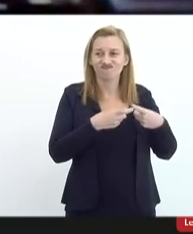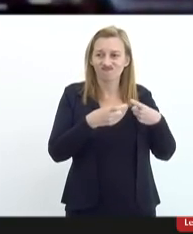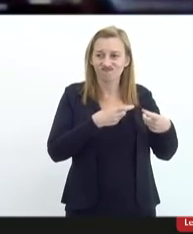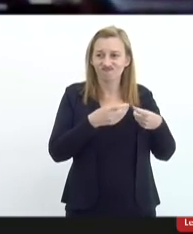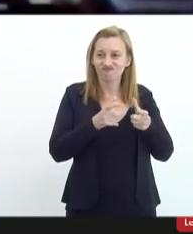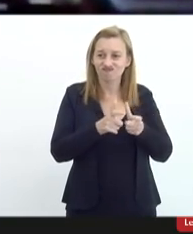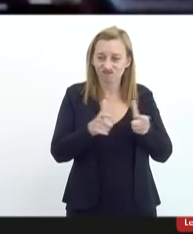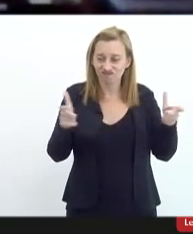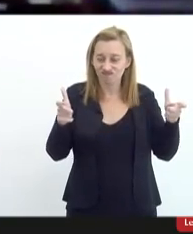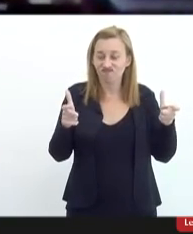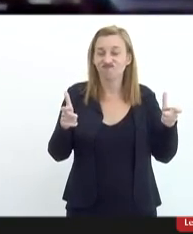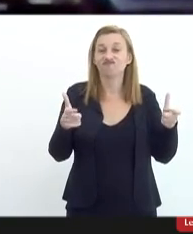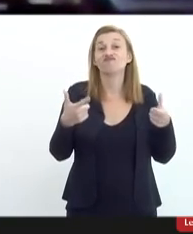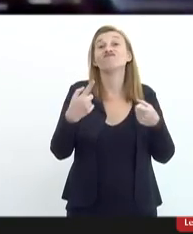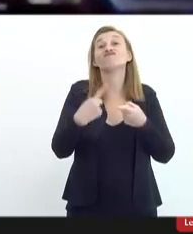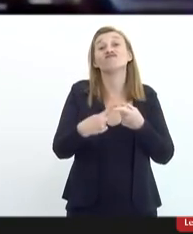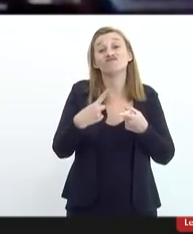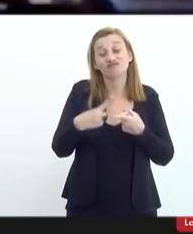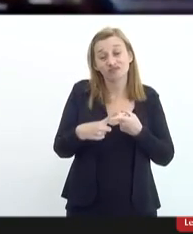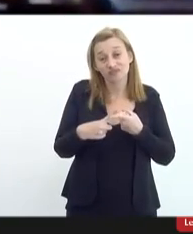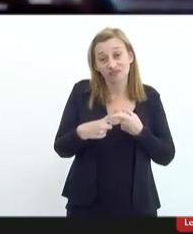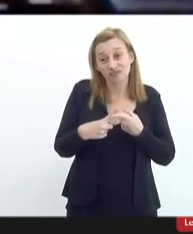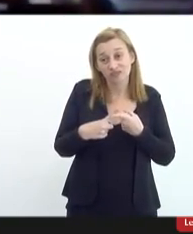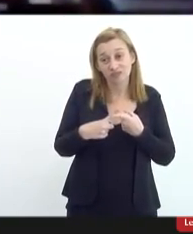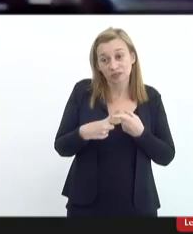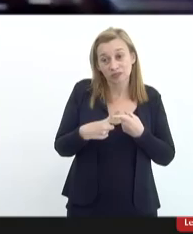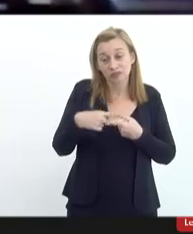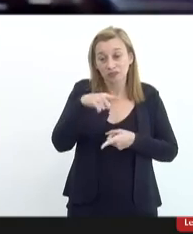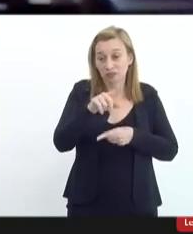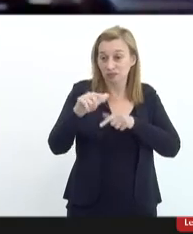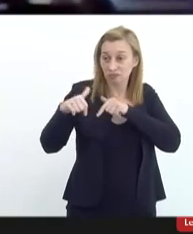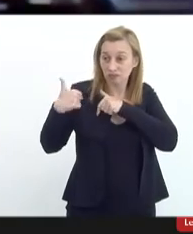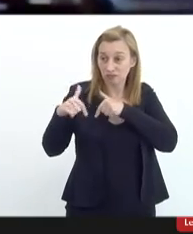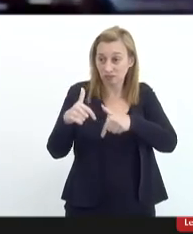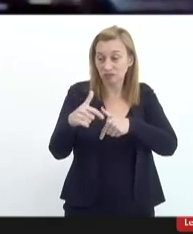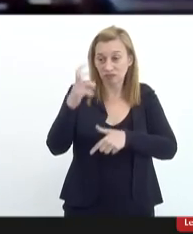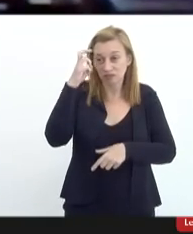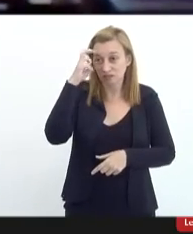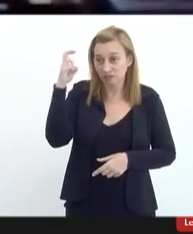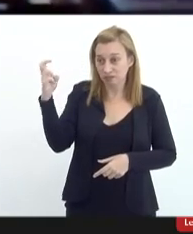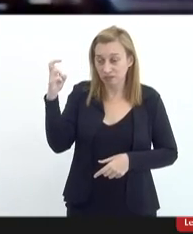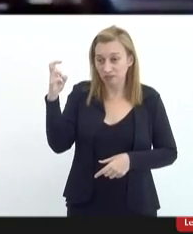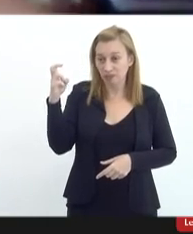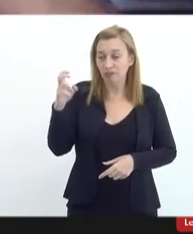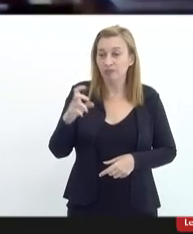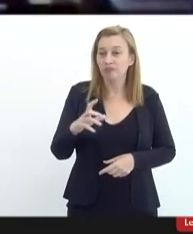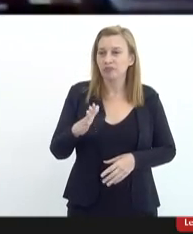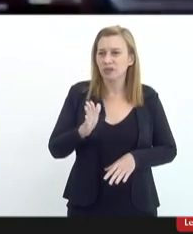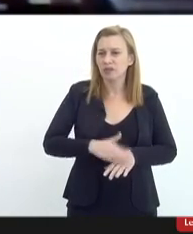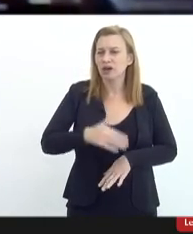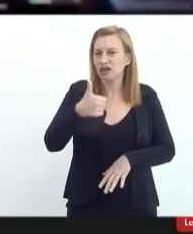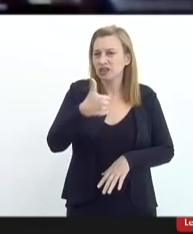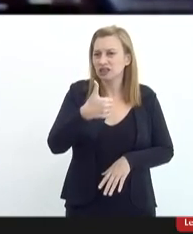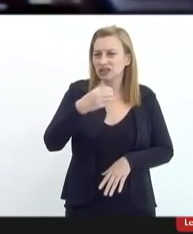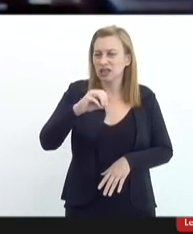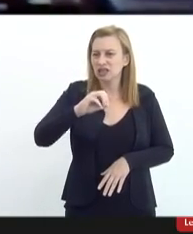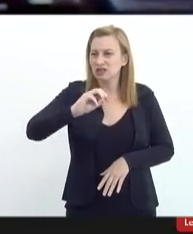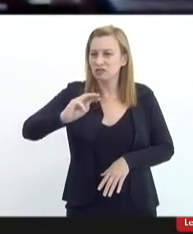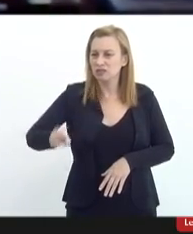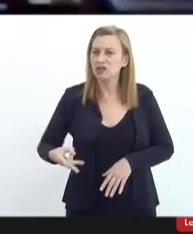muito grande, porque essa tradição cultural, que tem mais de 10 mil